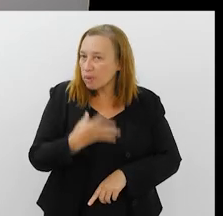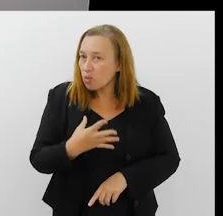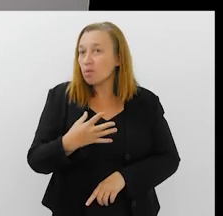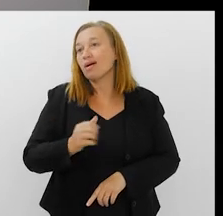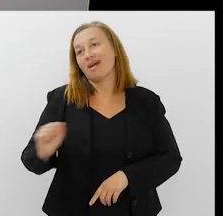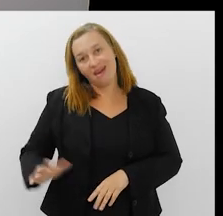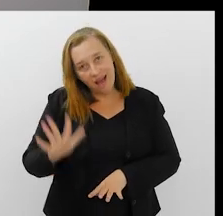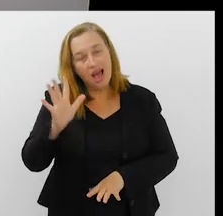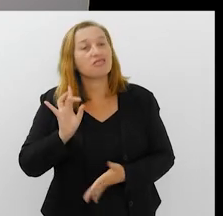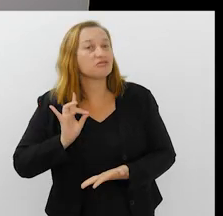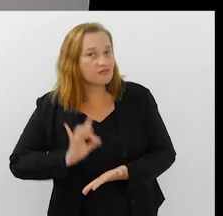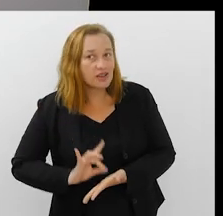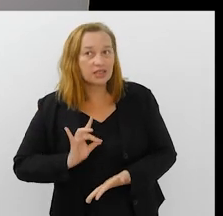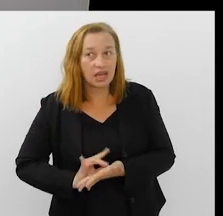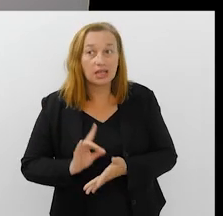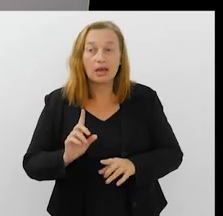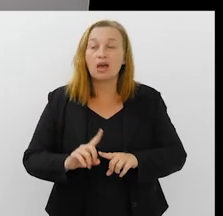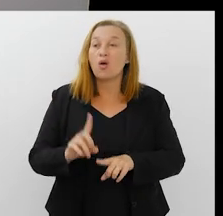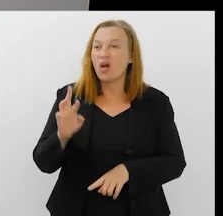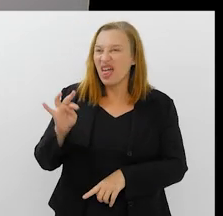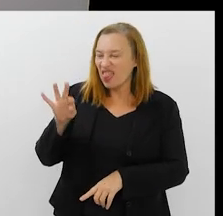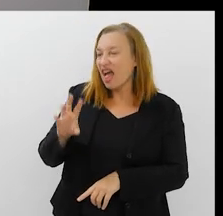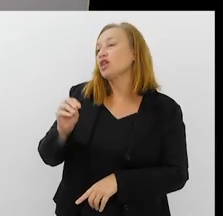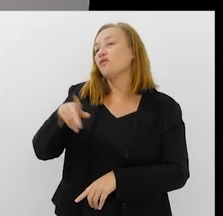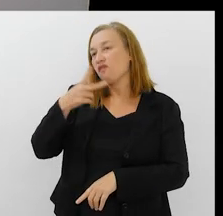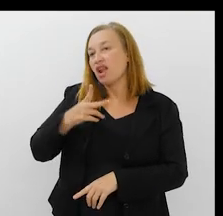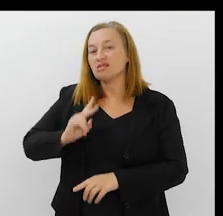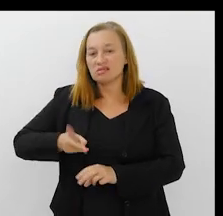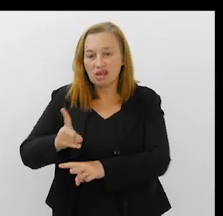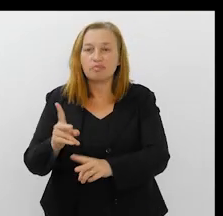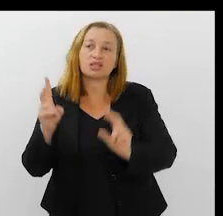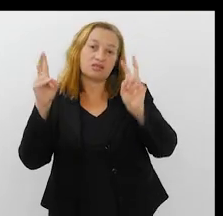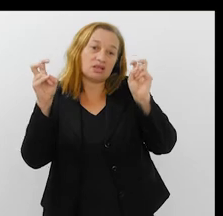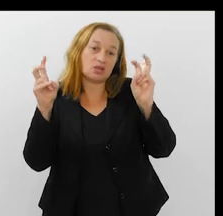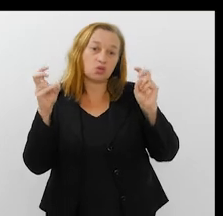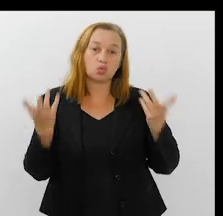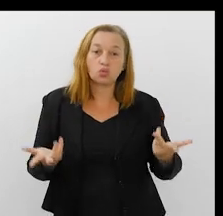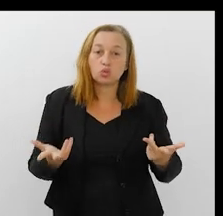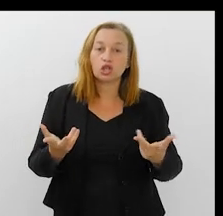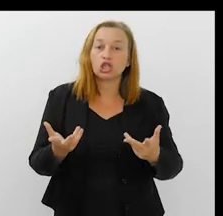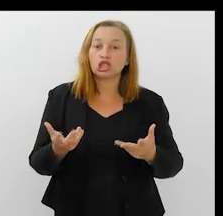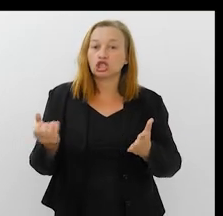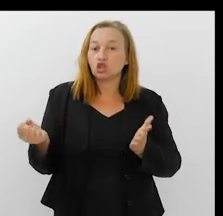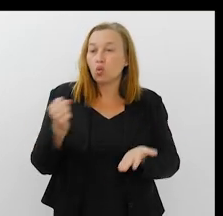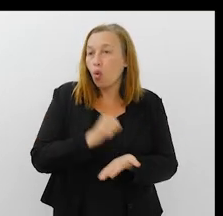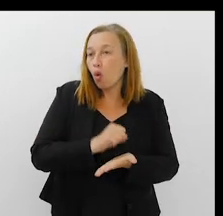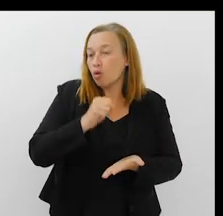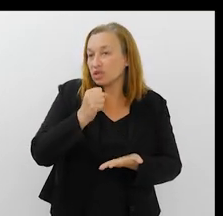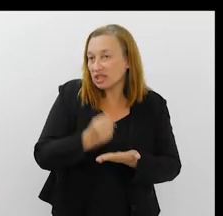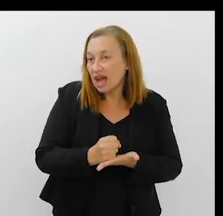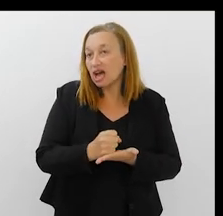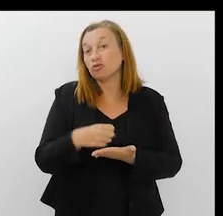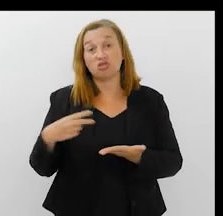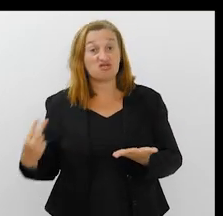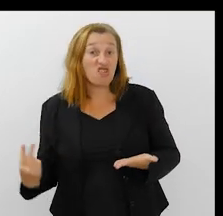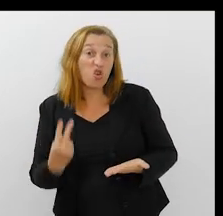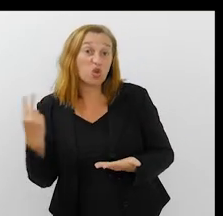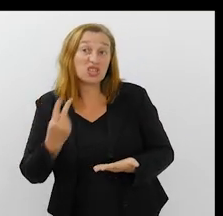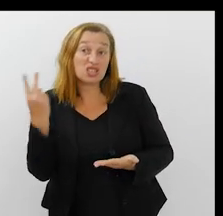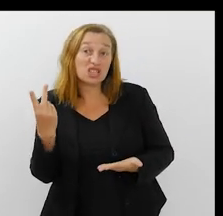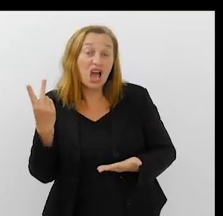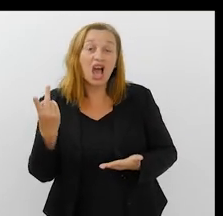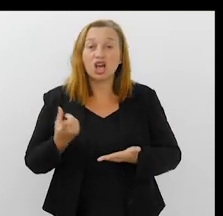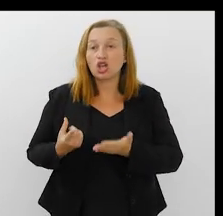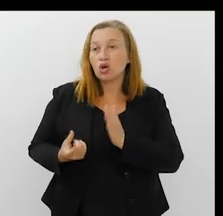caro, né? O que é bom é caro. Olha, o Renato fala muito disso, nessa questão de contrato, de se